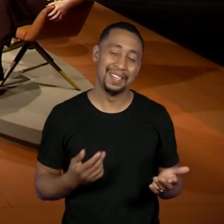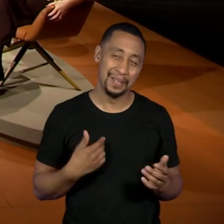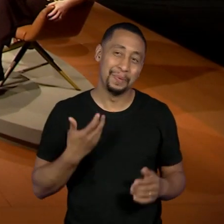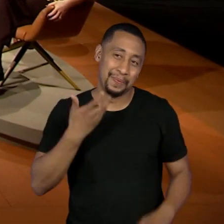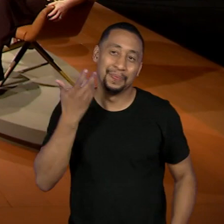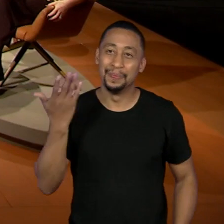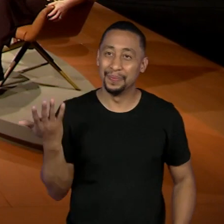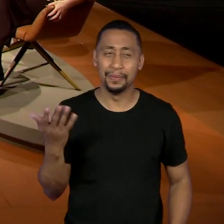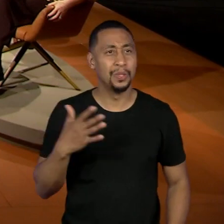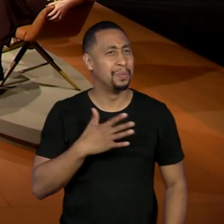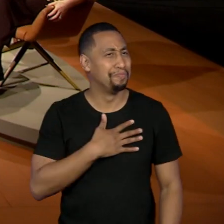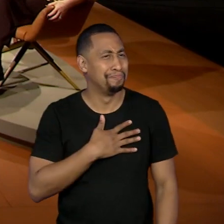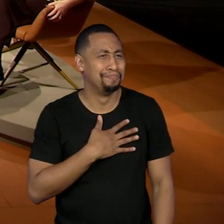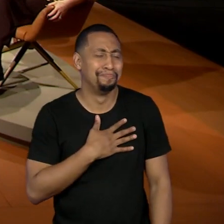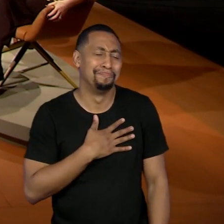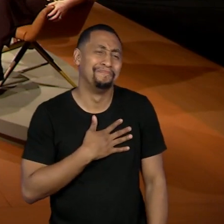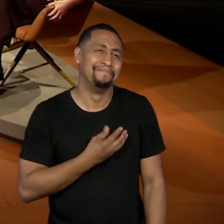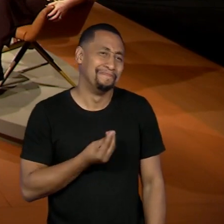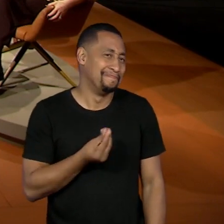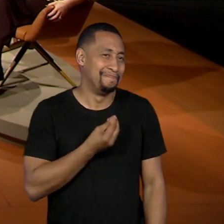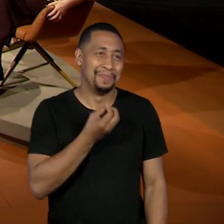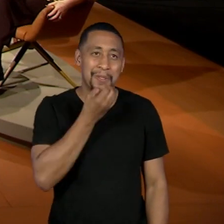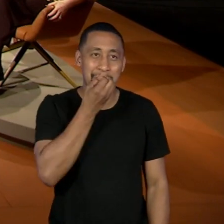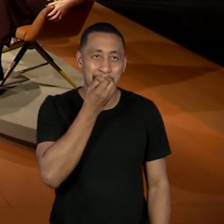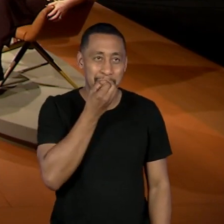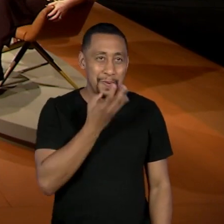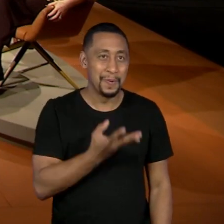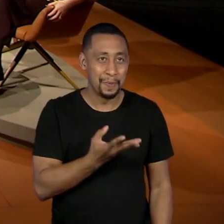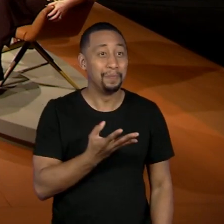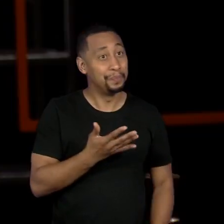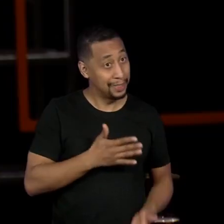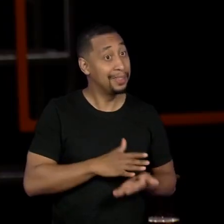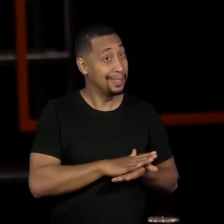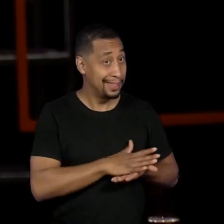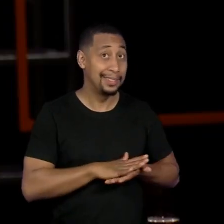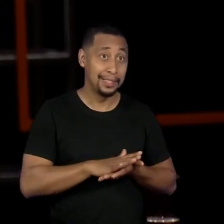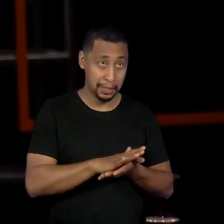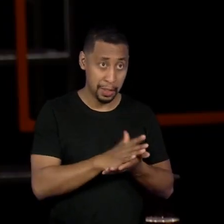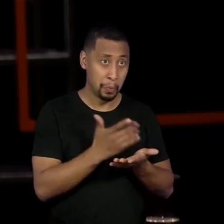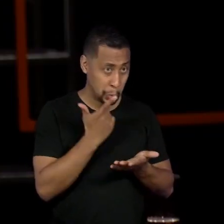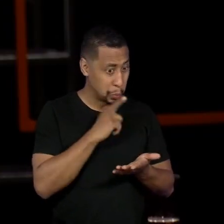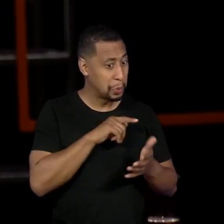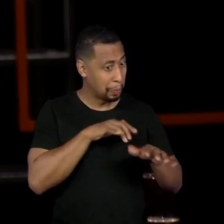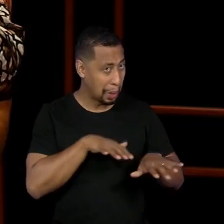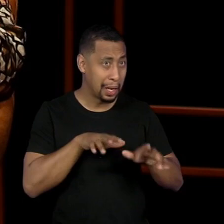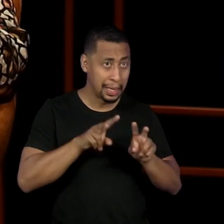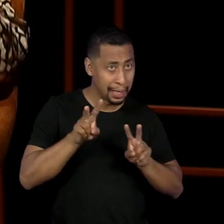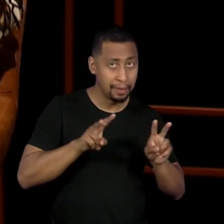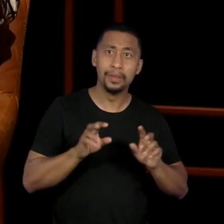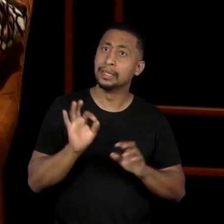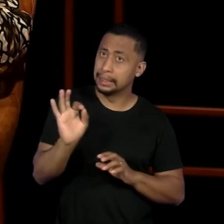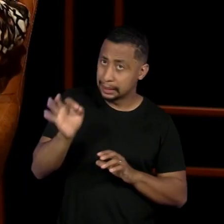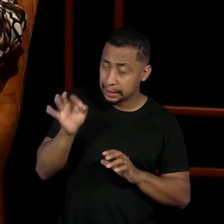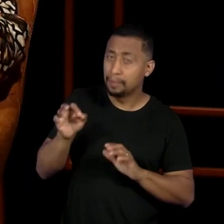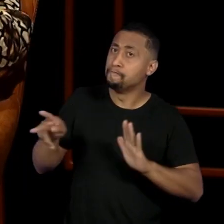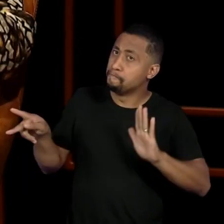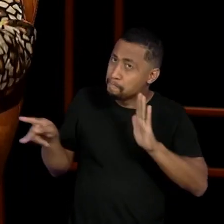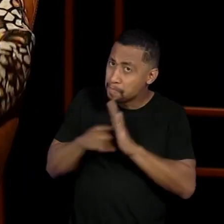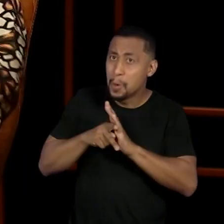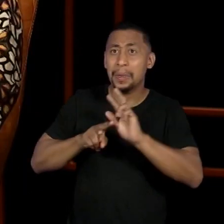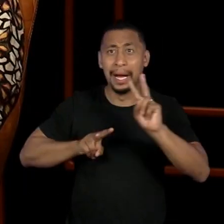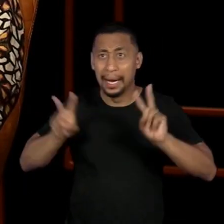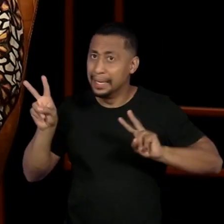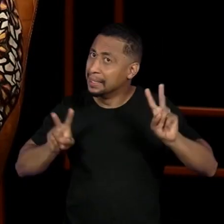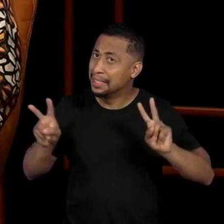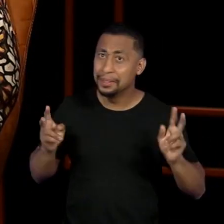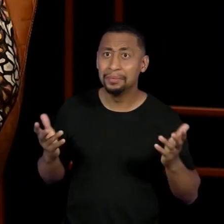Que delícia, né? Até pelo samba ela enveredou, né? Pois é, samba enredo. Samba enredo, atenção, olha a